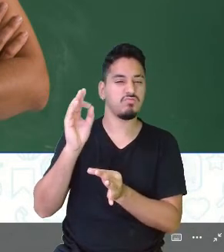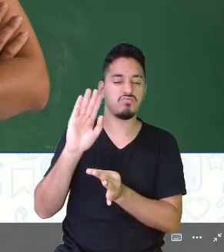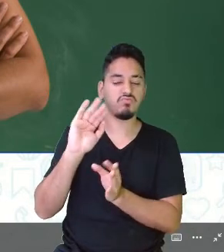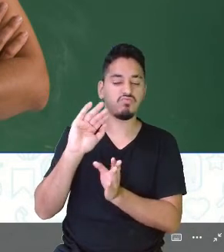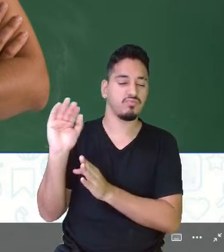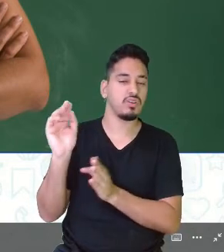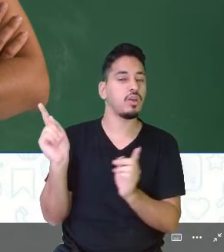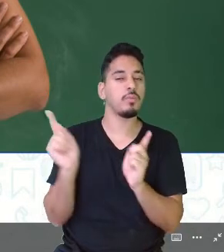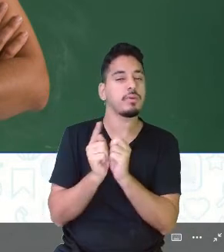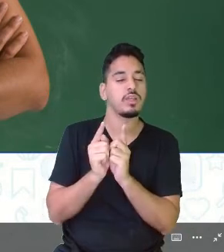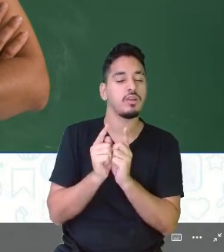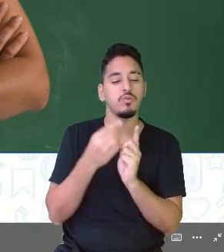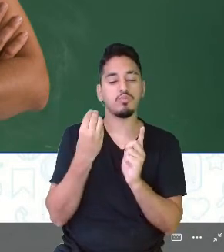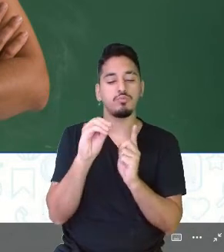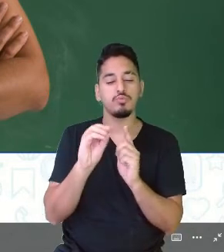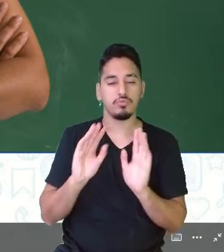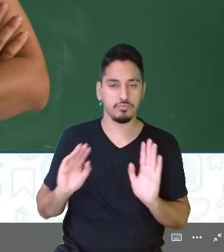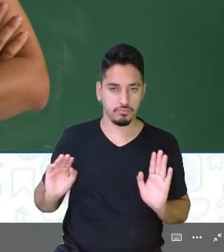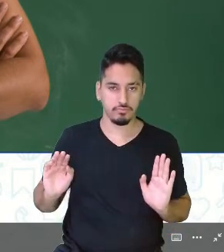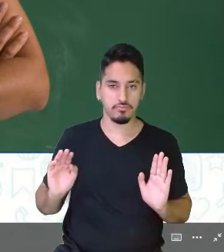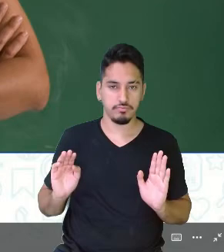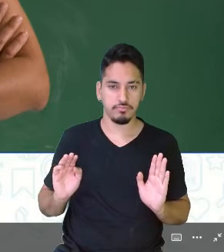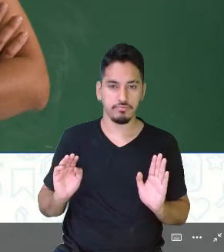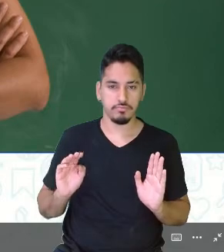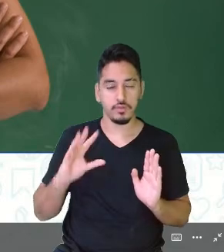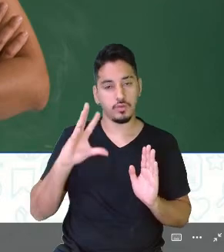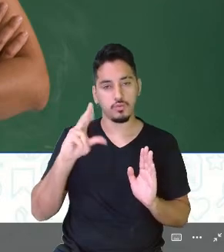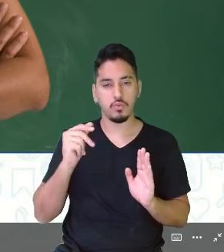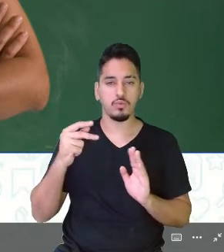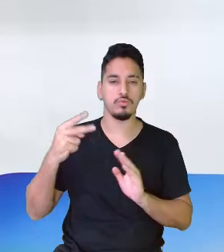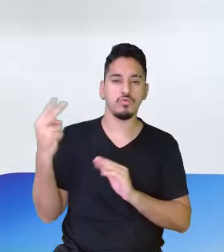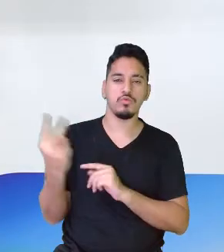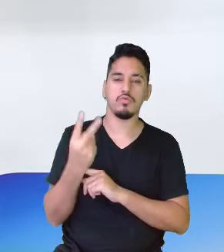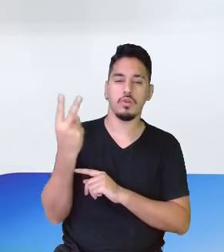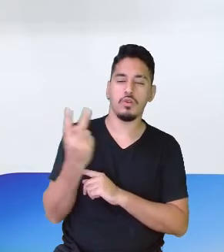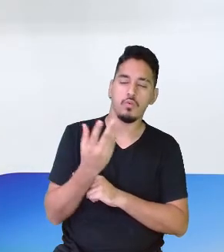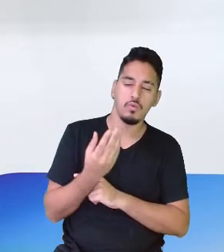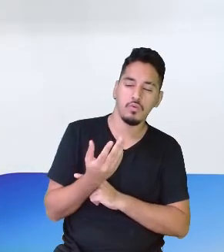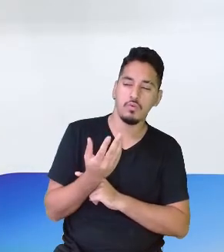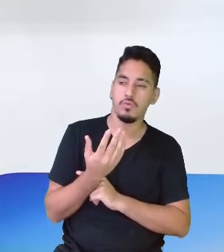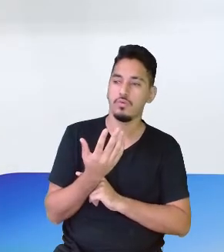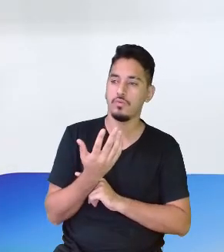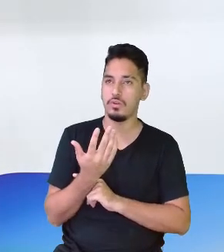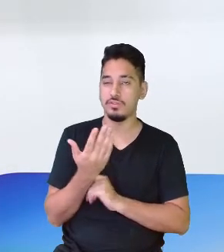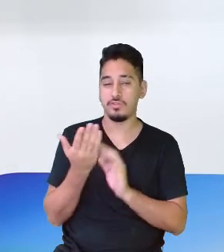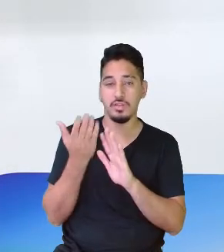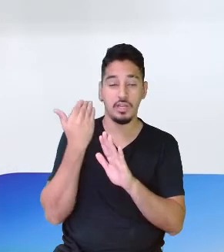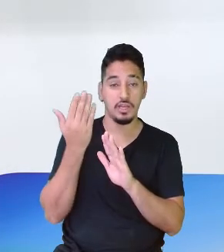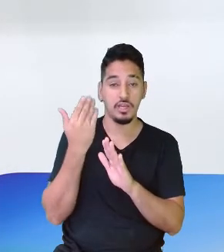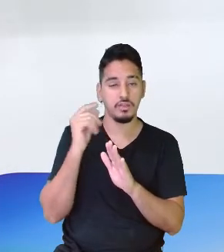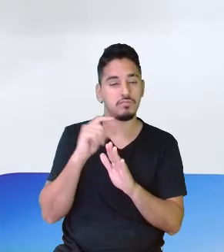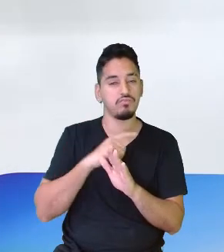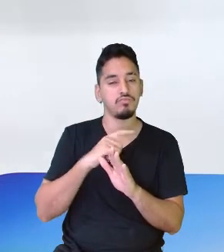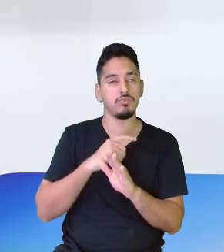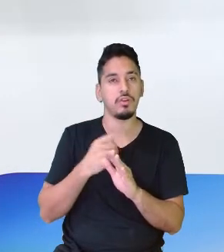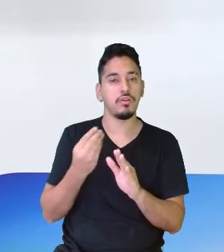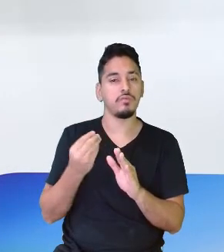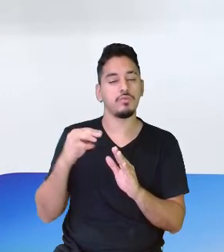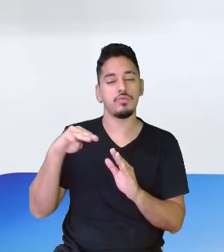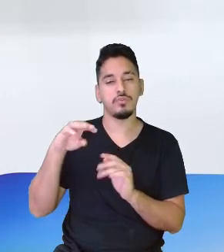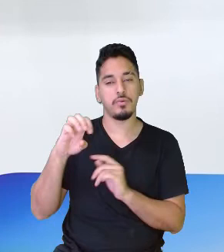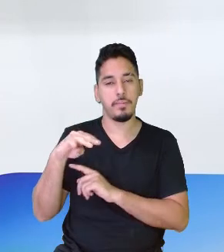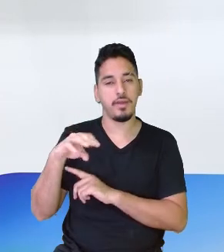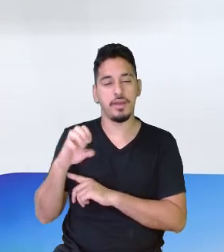ao resumo. Então, todos os valores passados através dos